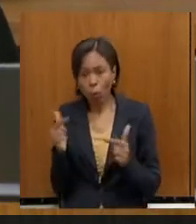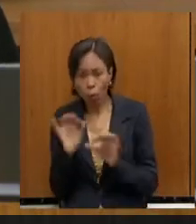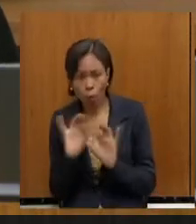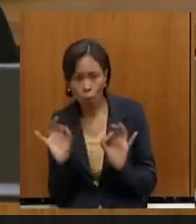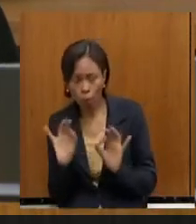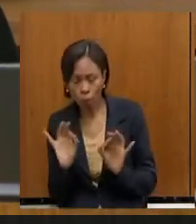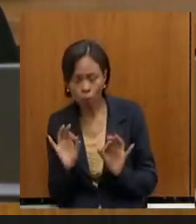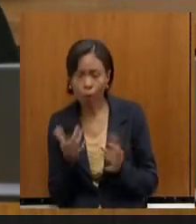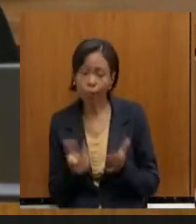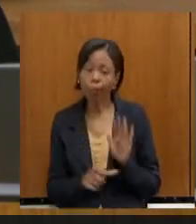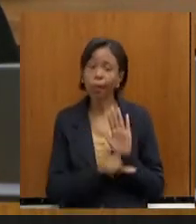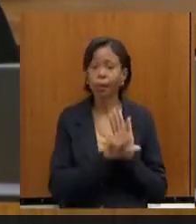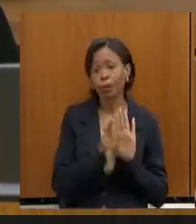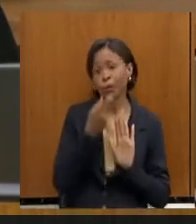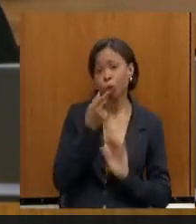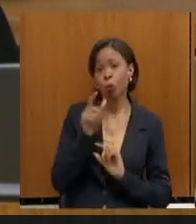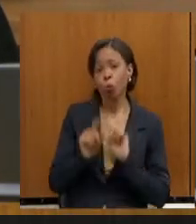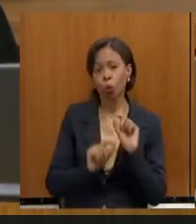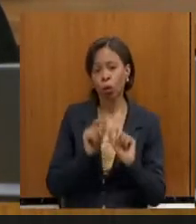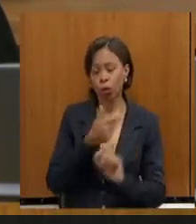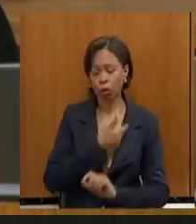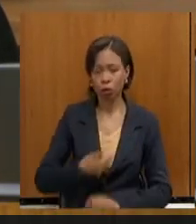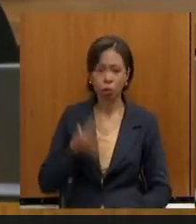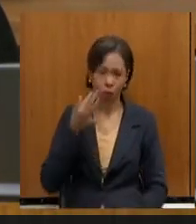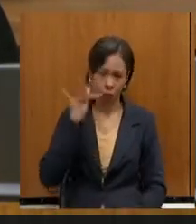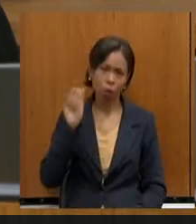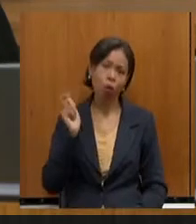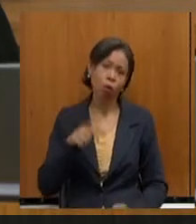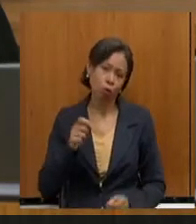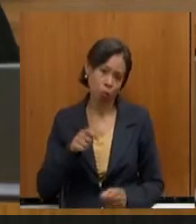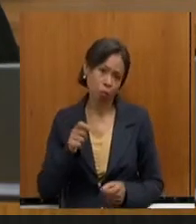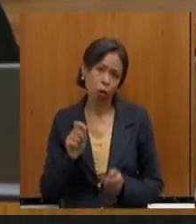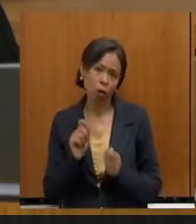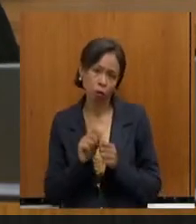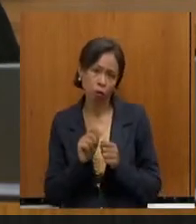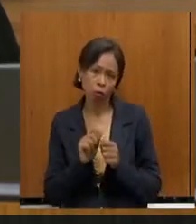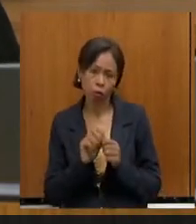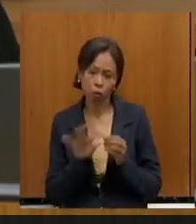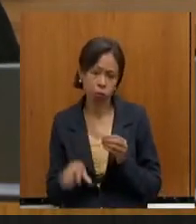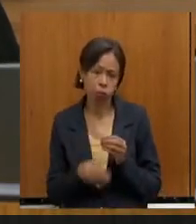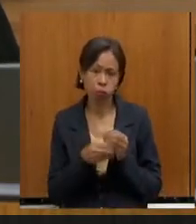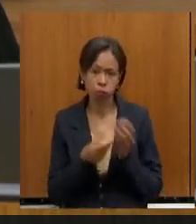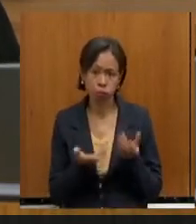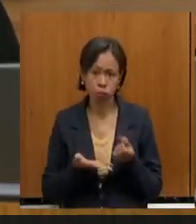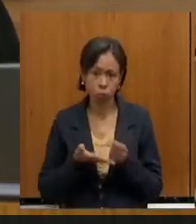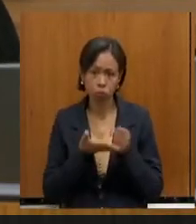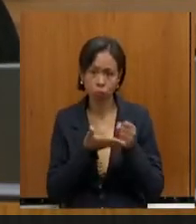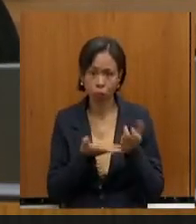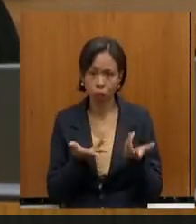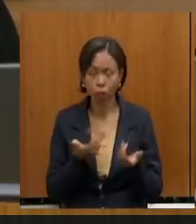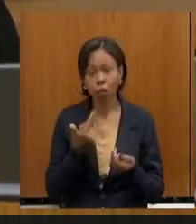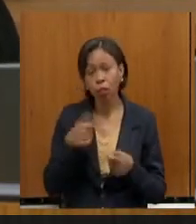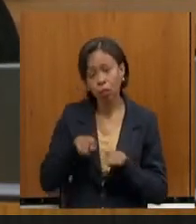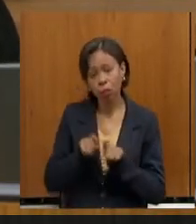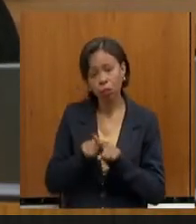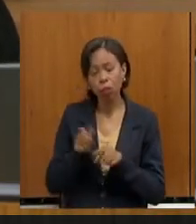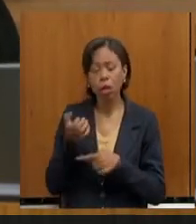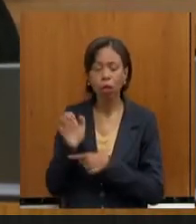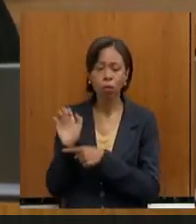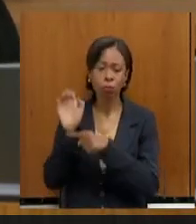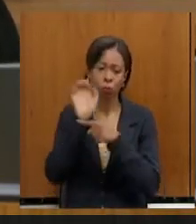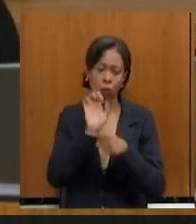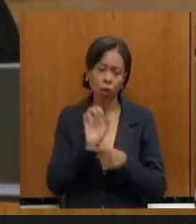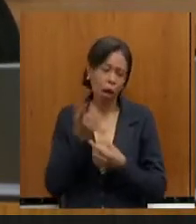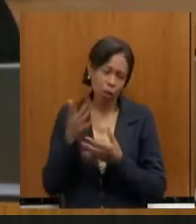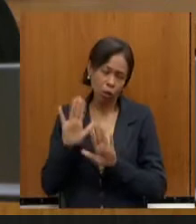é que o governo federal poderá fazer subsidiariamente e os municípios ele também tem outras formas de se